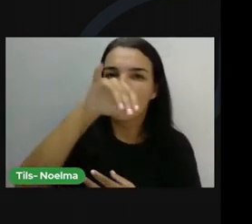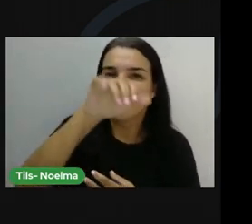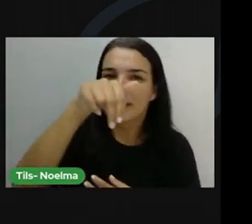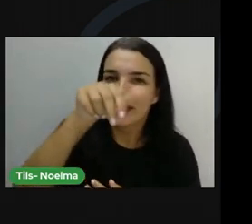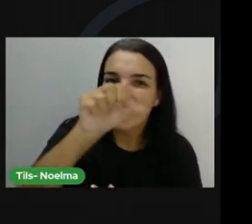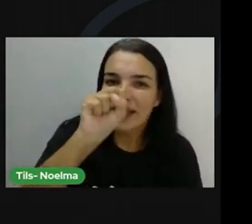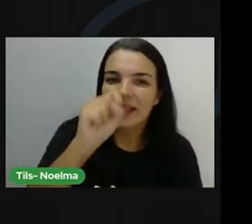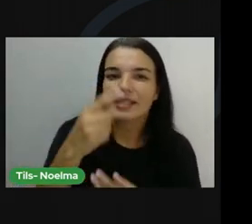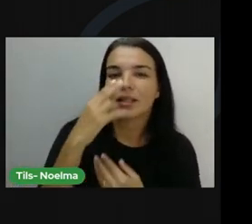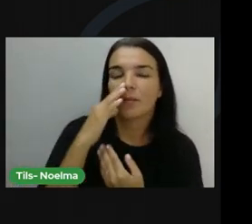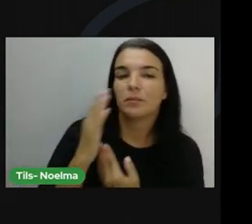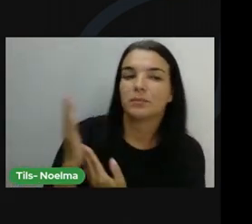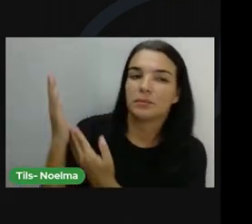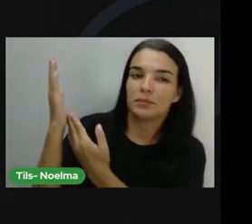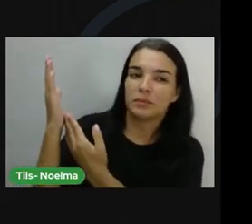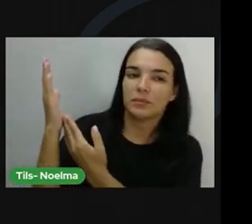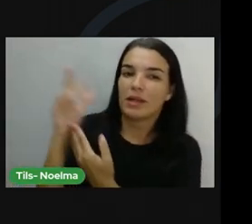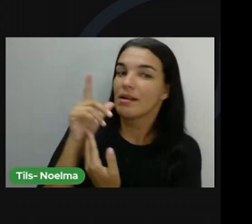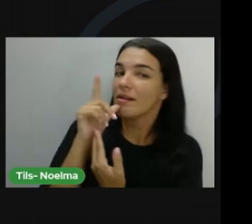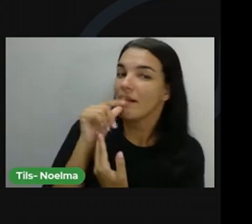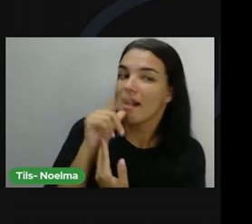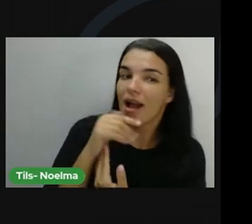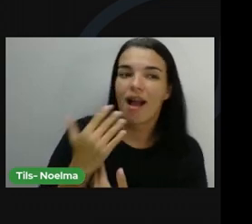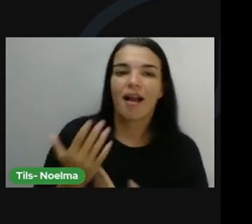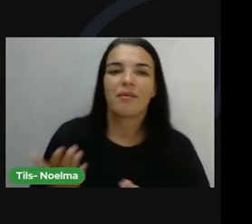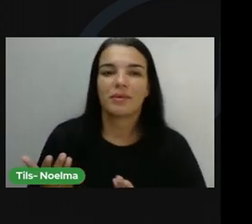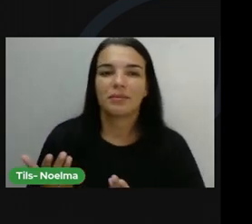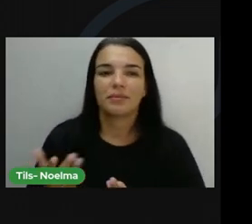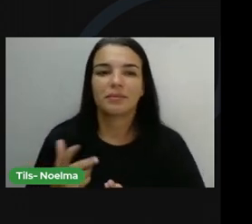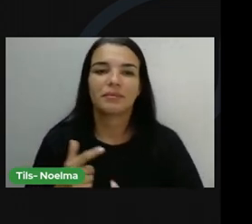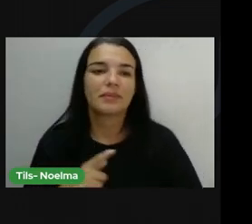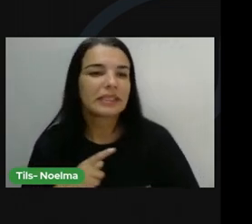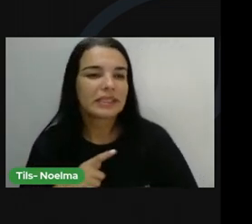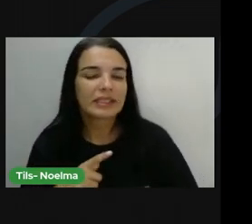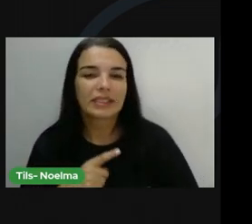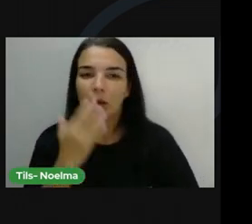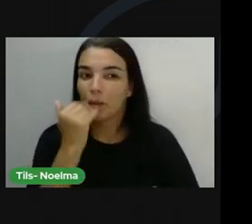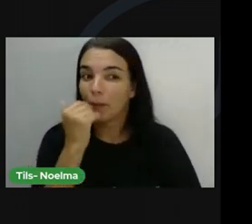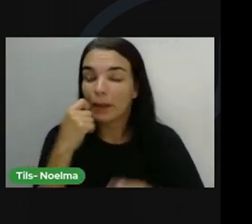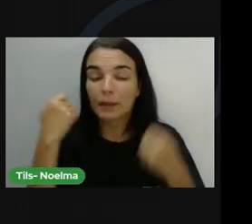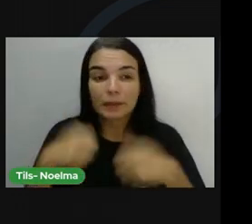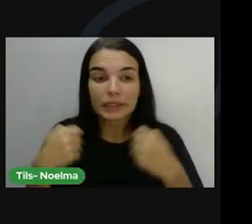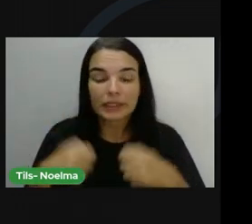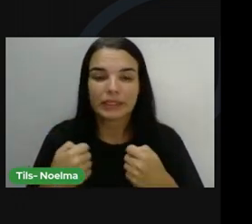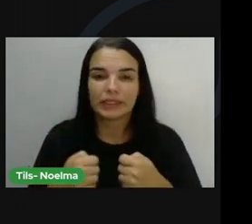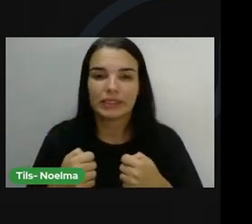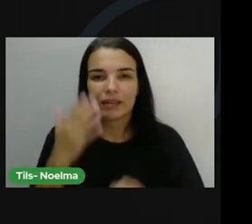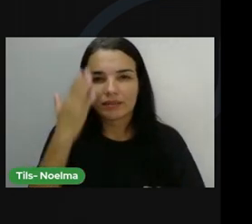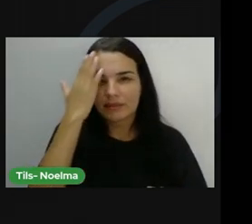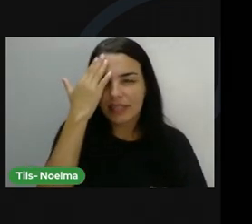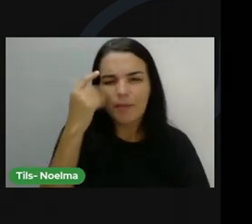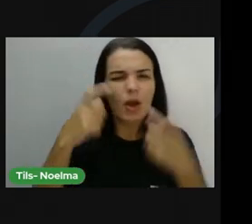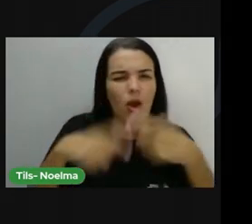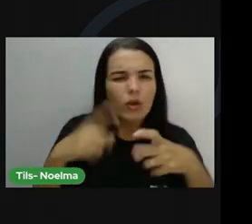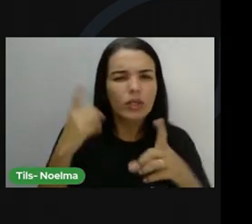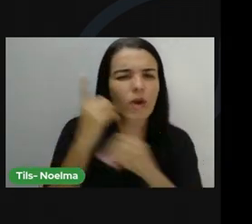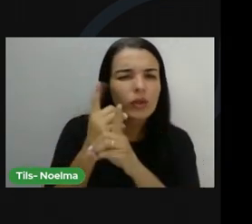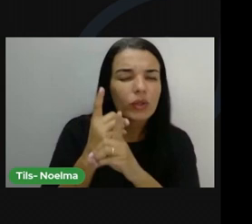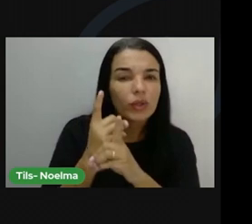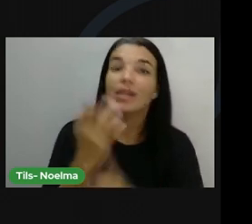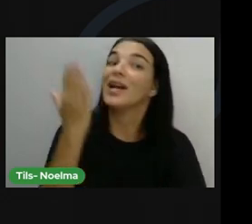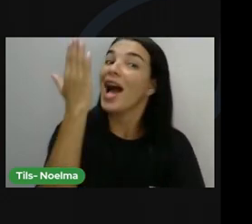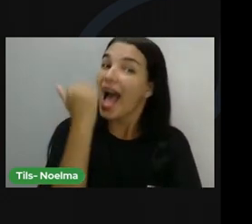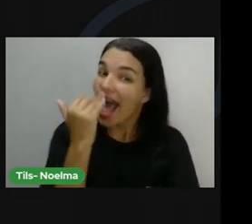as gorduras, a água, os carboidratos e os minerais. E sabem onde encontramos tudo isso? Nos